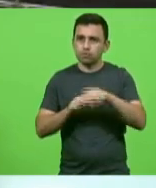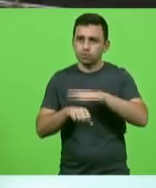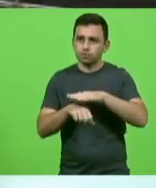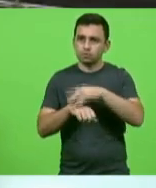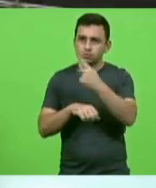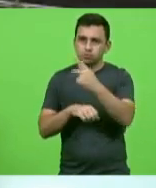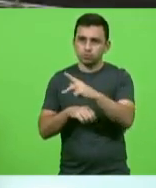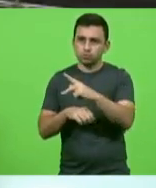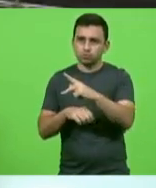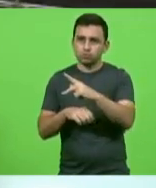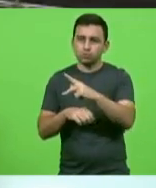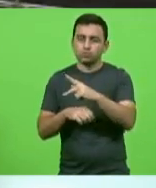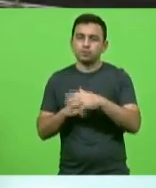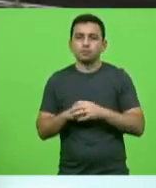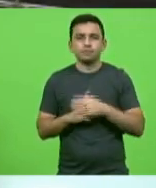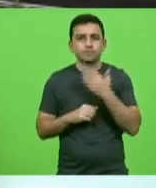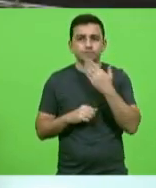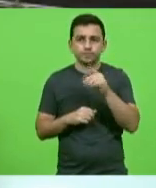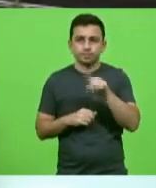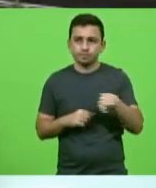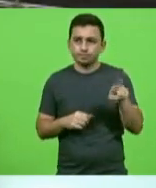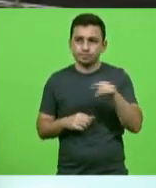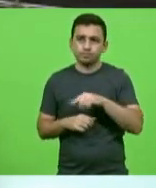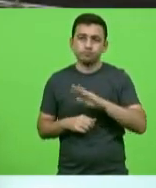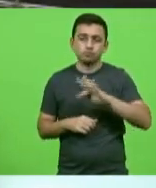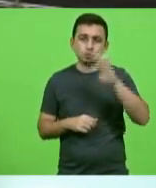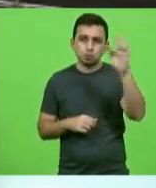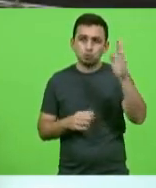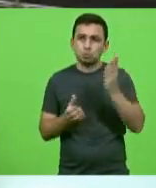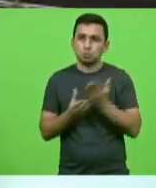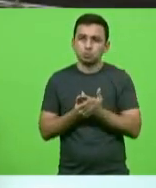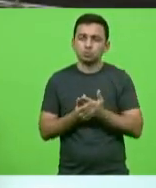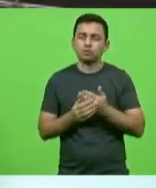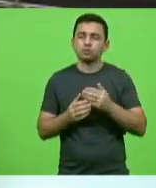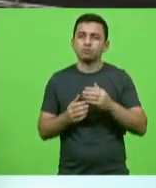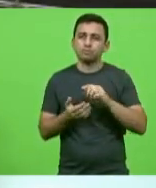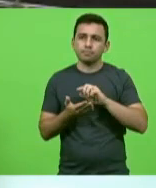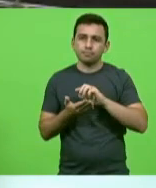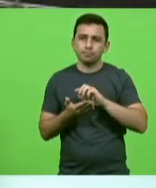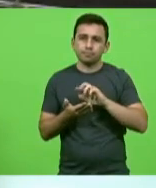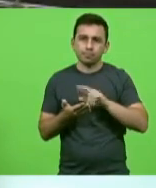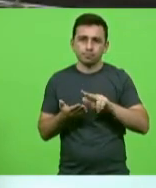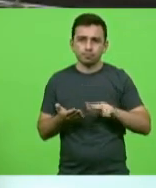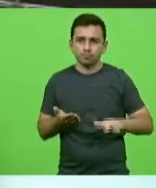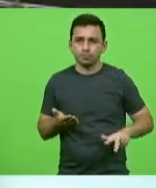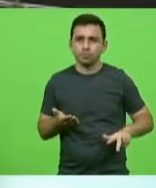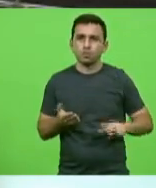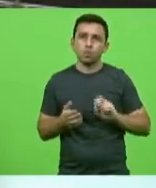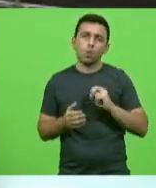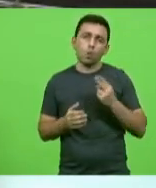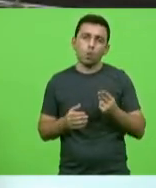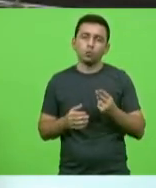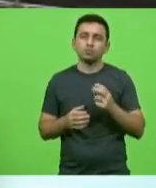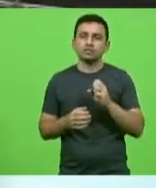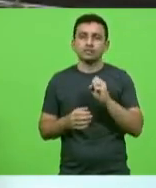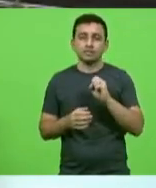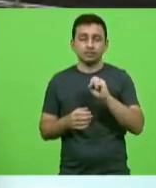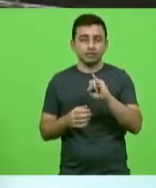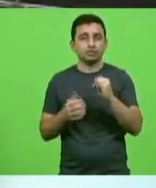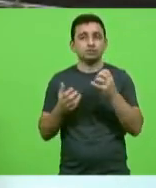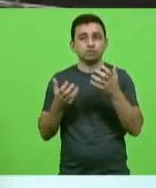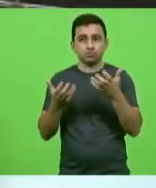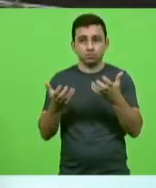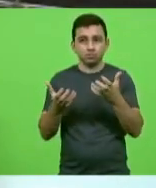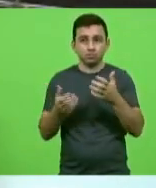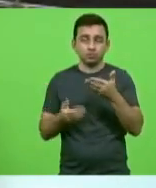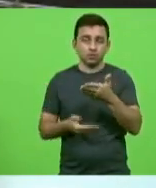representação renunciando expressivamente aos futuros atos processuais e ou alternativamente se assim